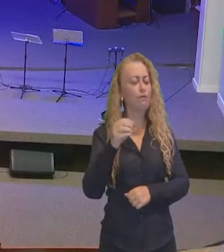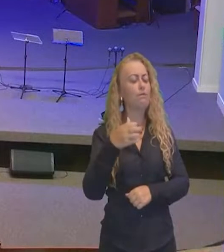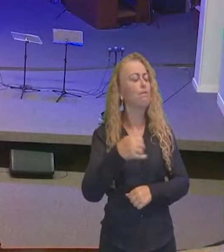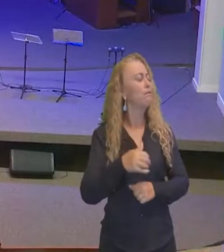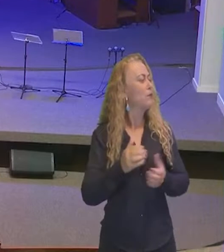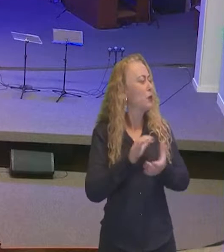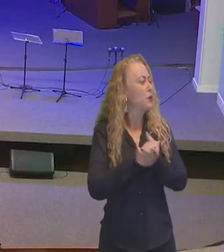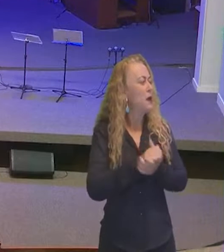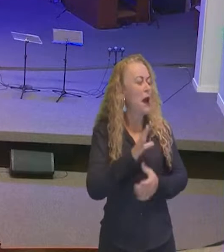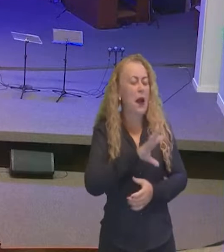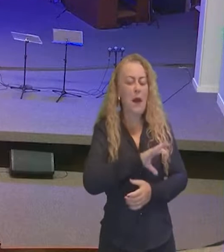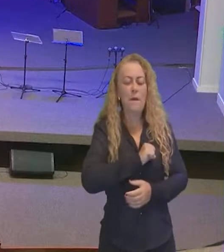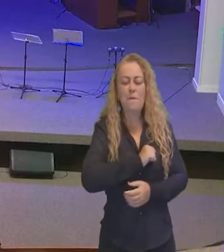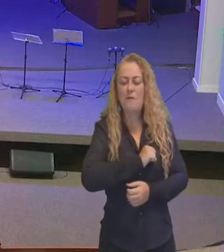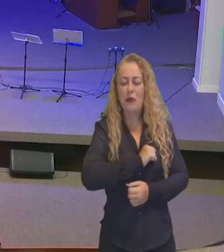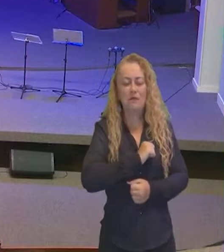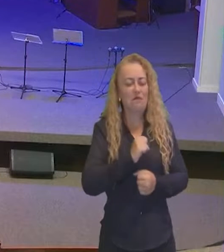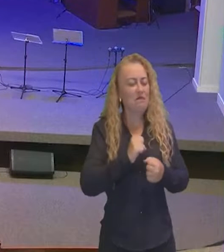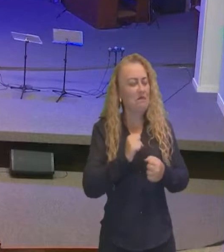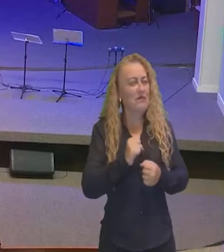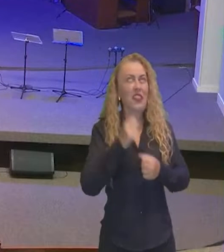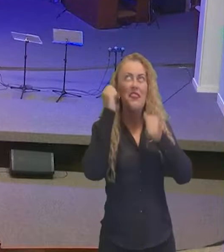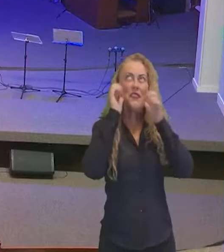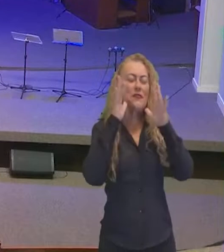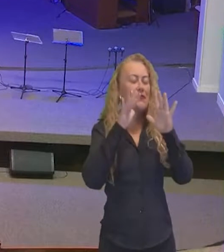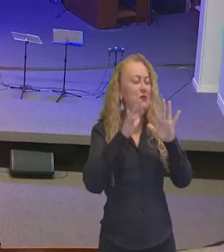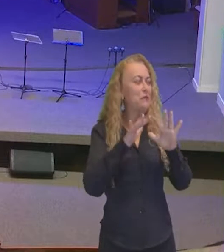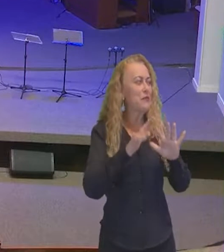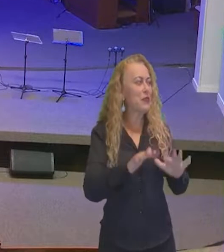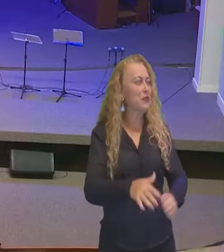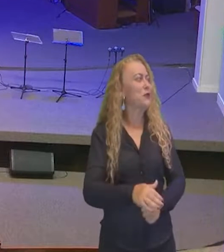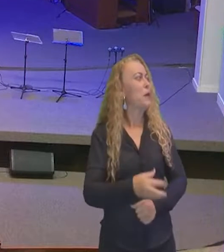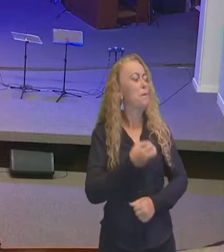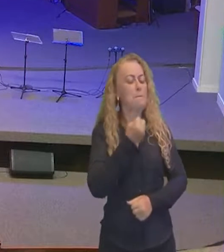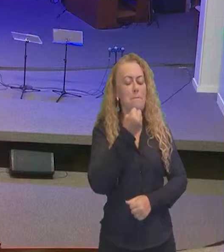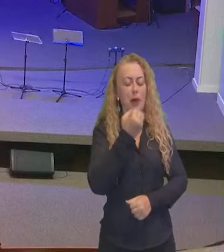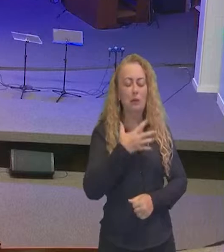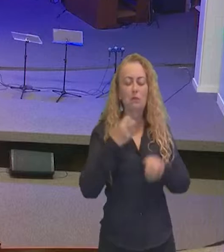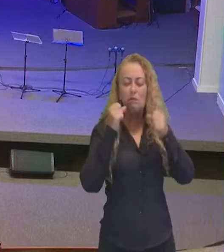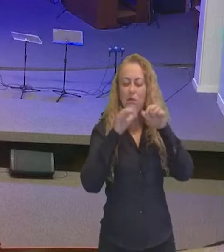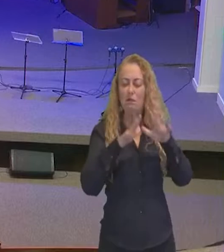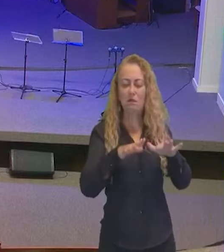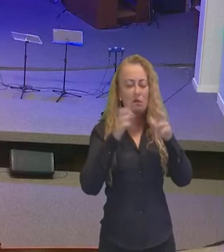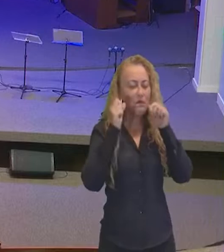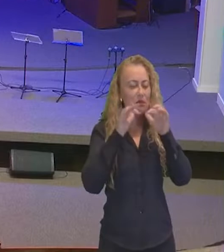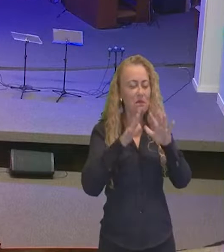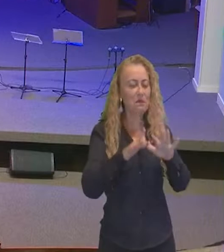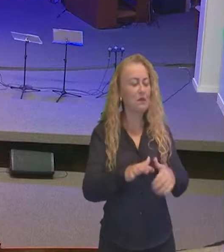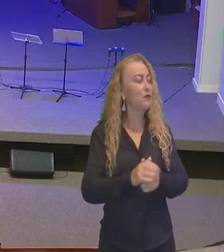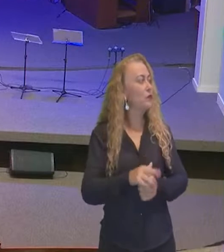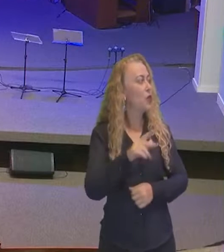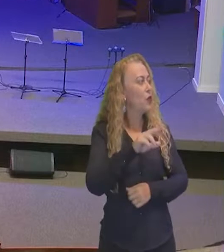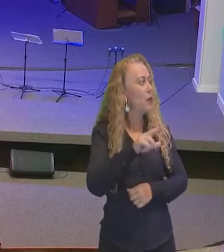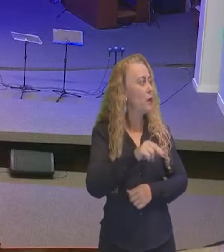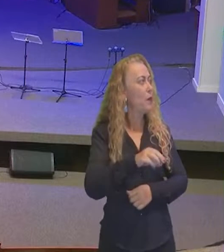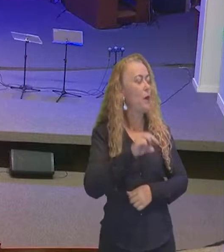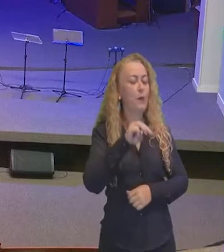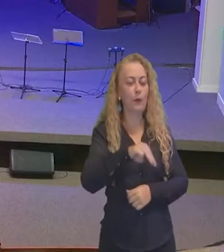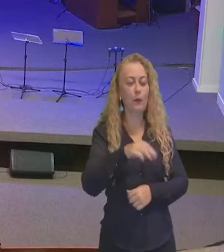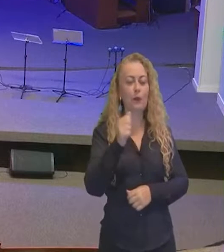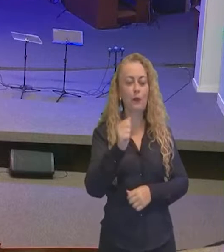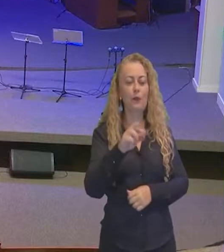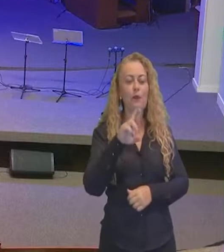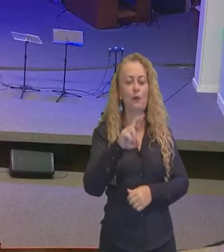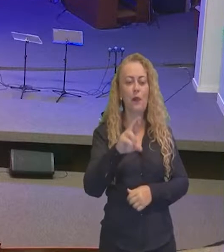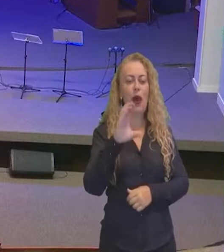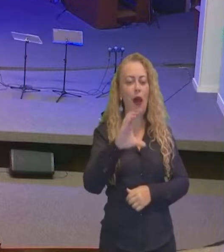casal tão amoroso, que Deus os abençoe rica e abundantemente. Também irmão Marco e a sua esposa